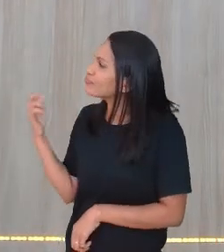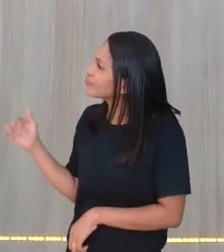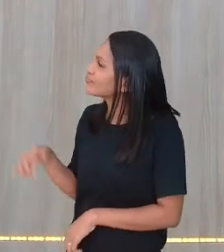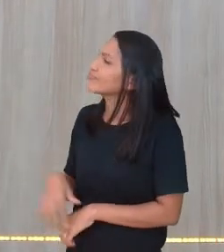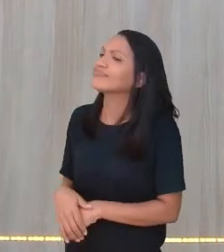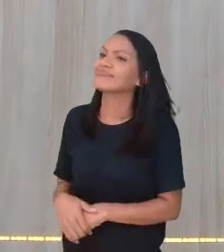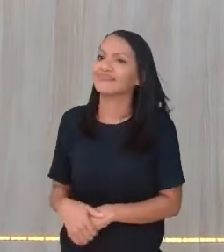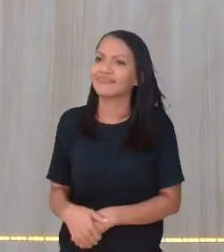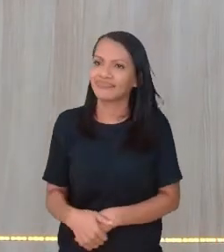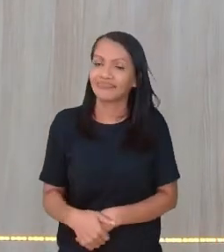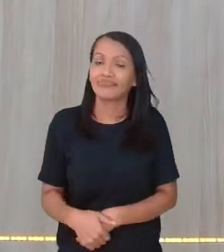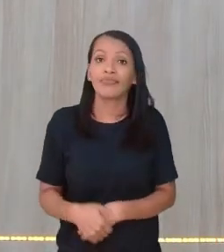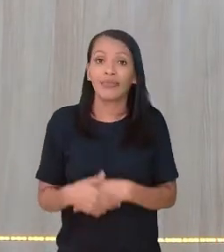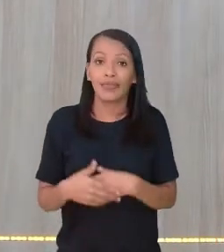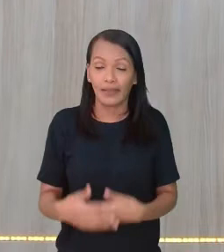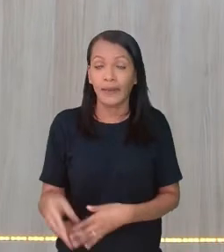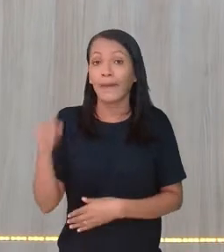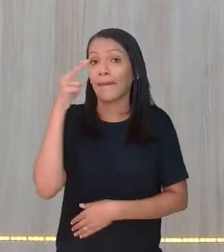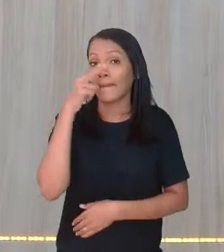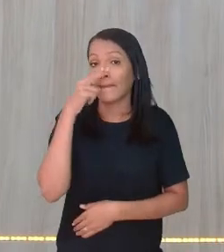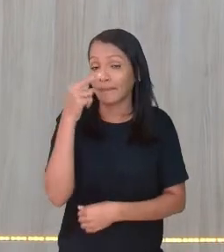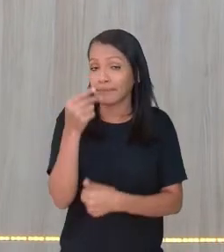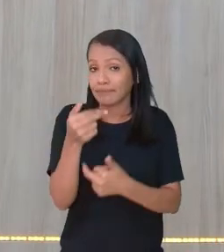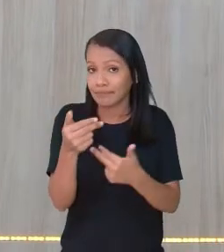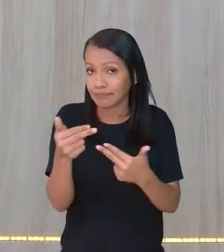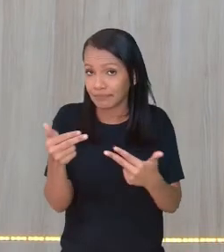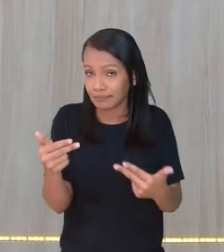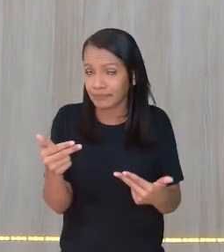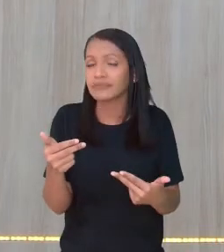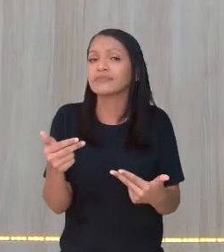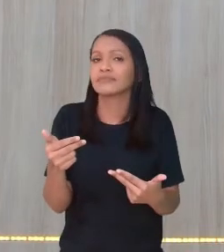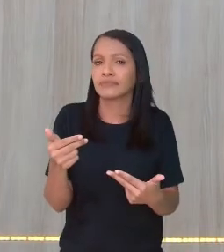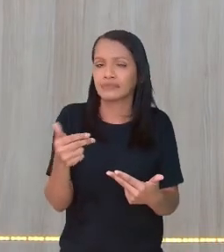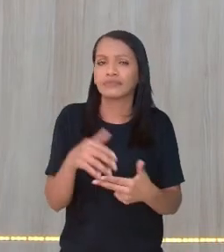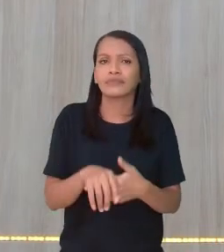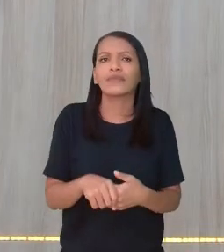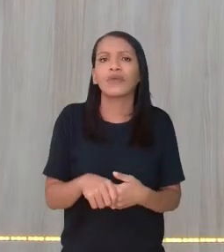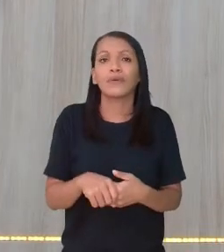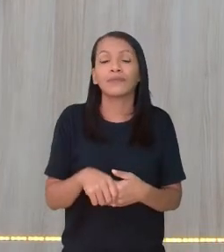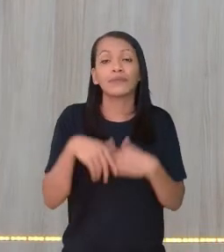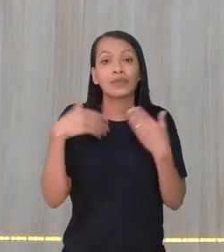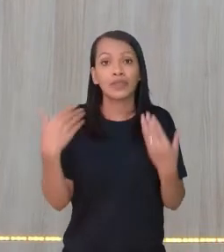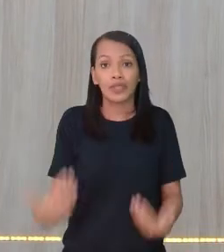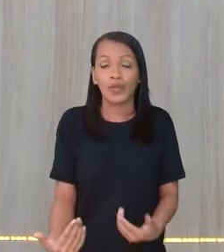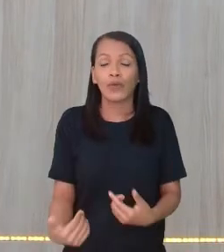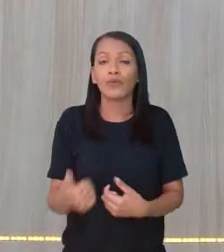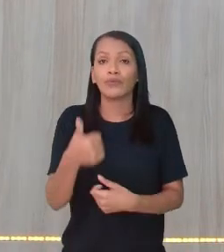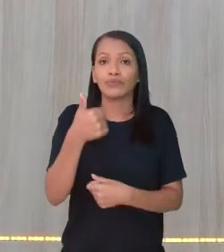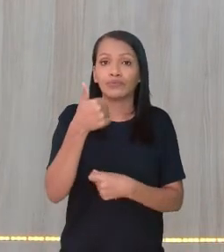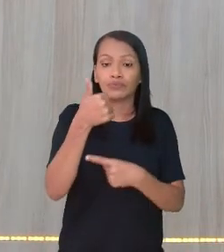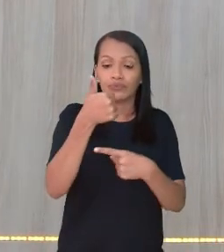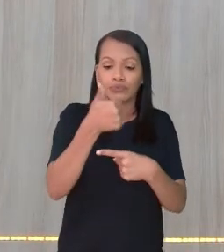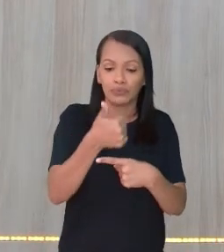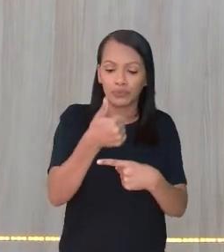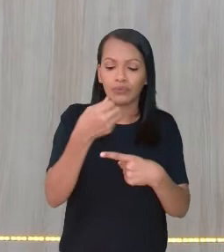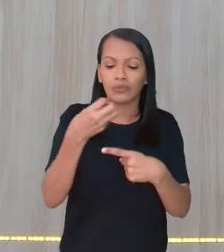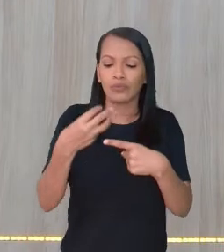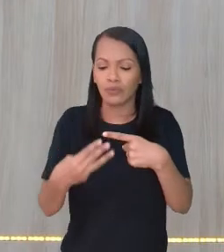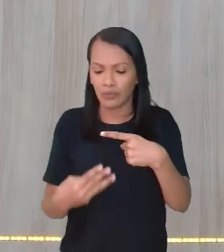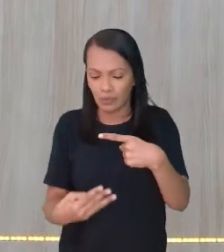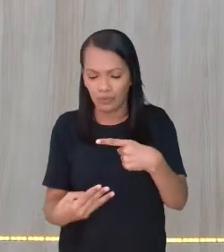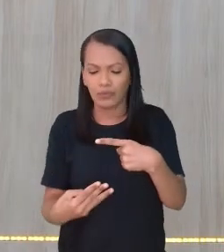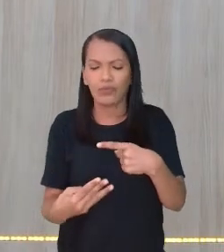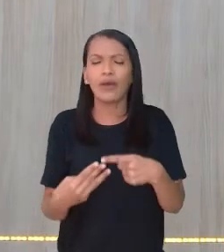a 12. Mesma coisa da nomenclatura do cento, certo? A gente tem aí, me dê um cento de